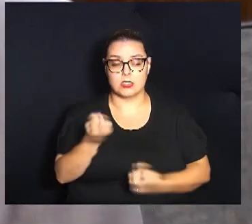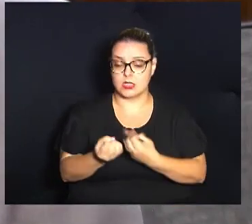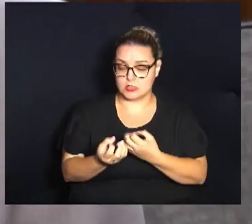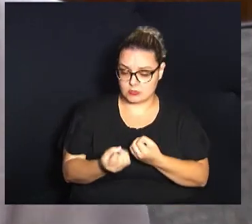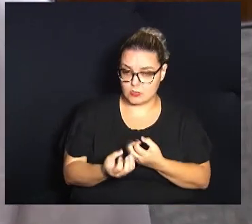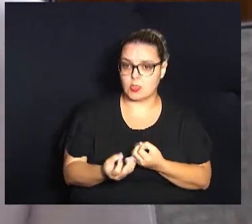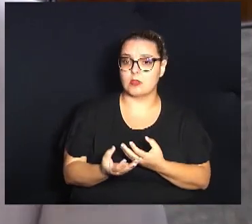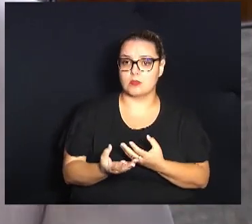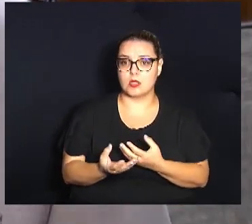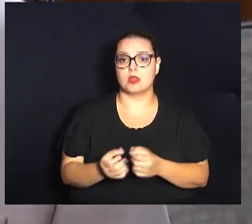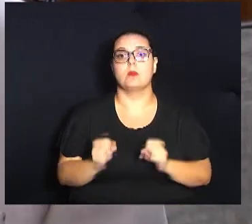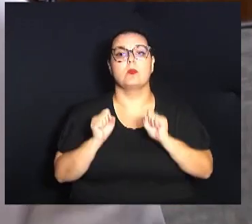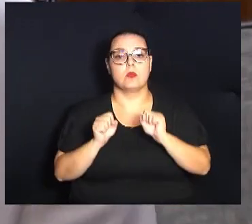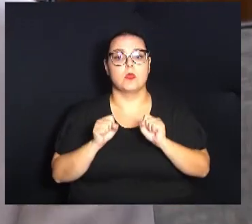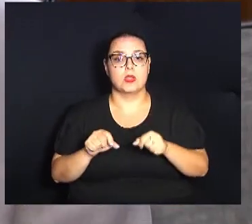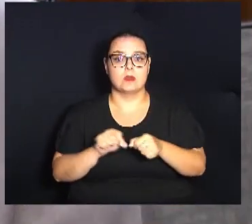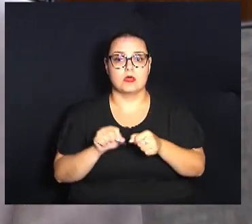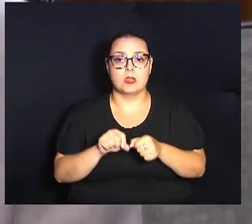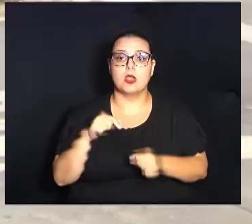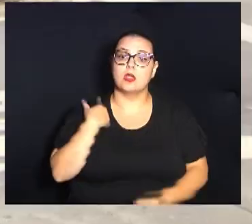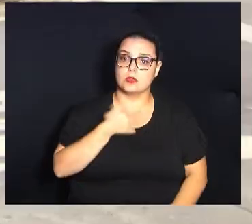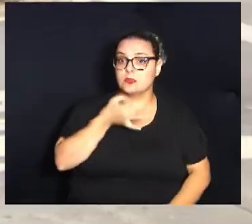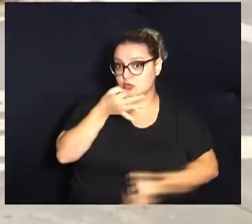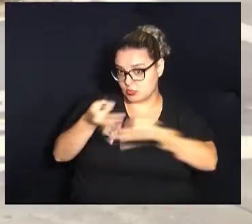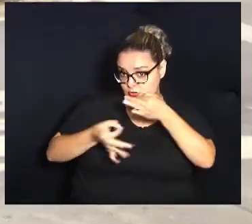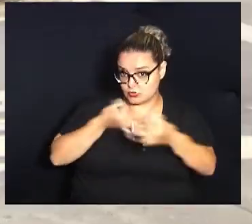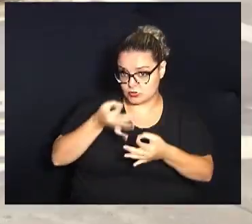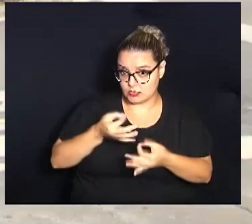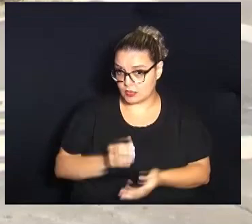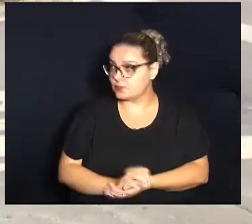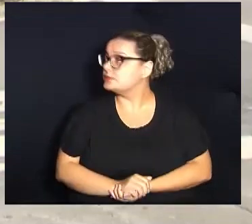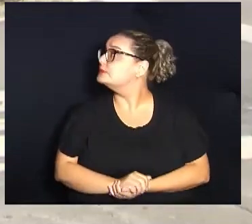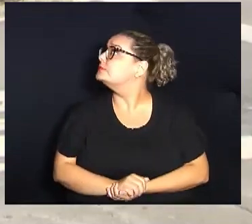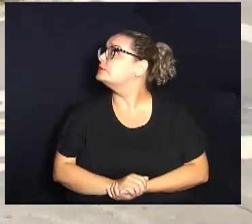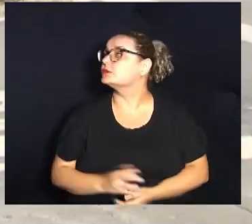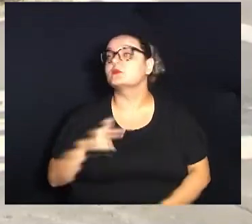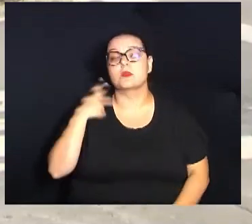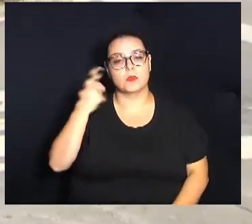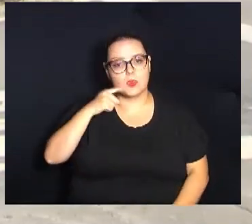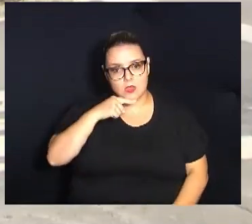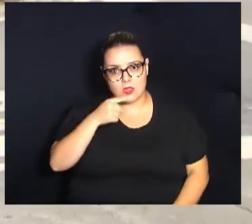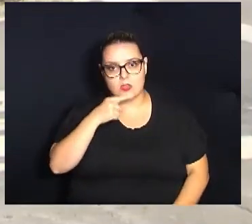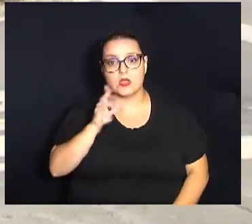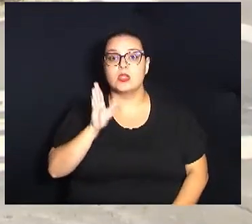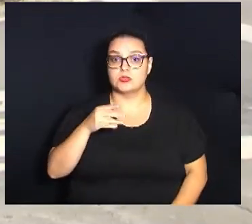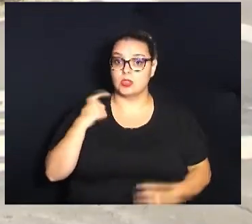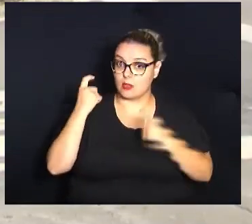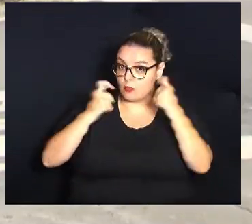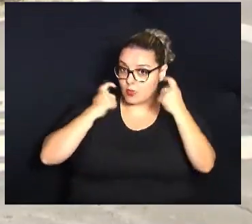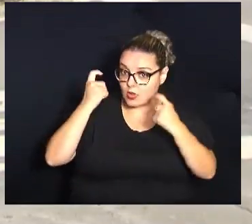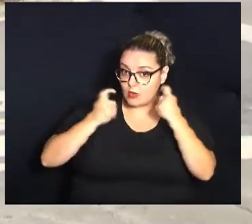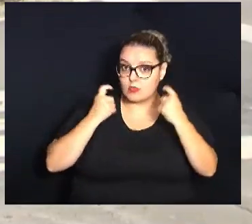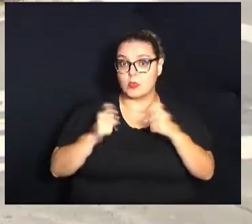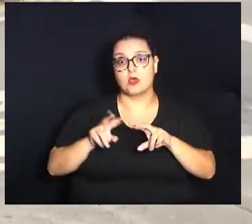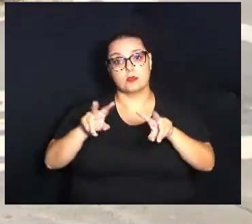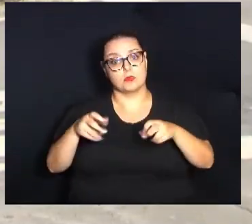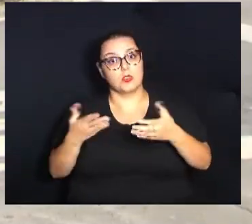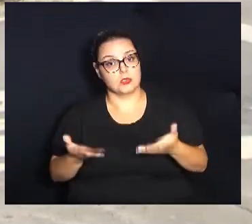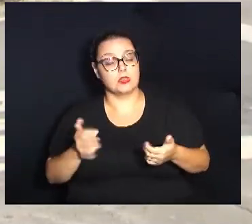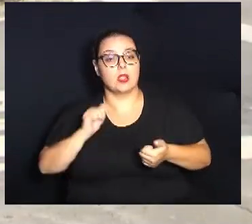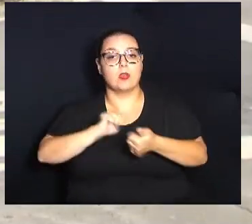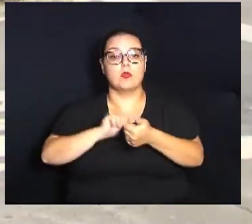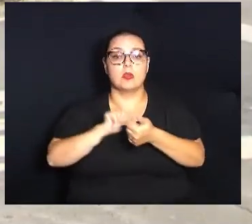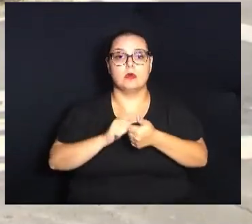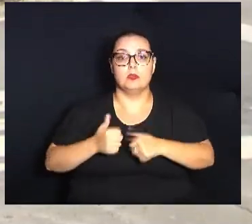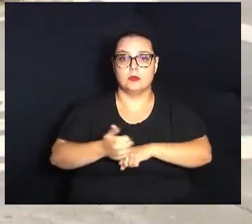informações, a gente também possa fazer as nossas sugestões. O vereador Eduardo Magoga, já preocupado com esta questão da qualificação